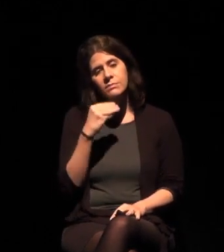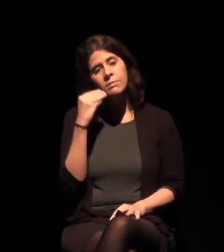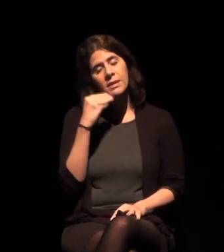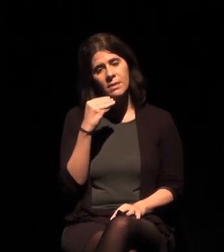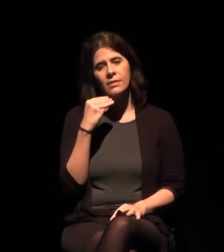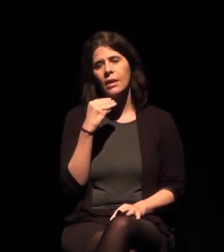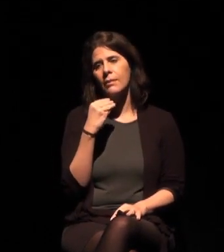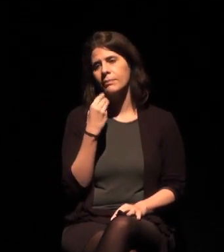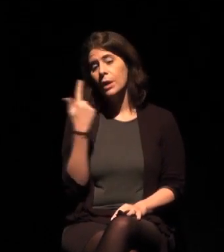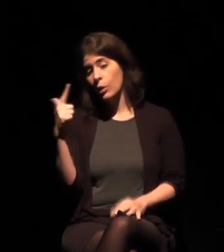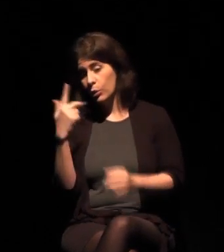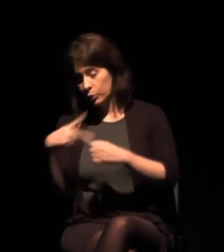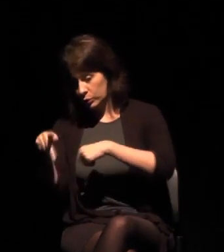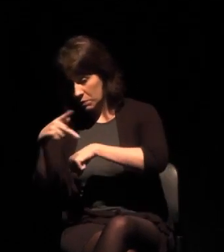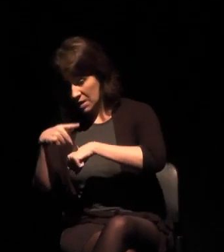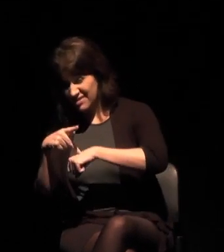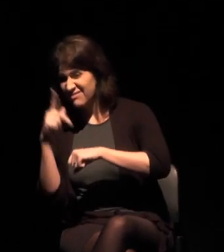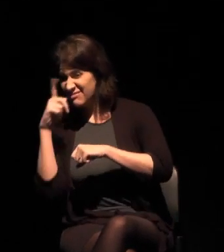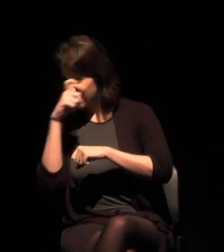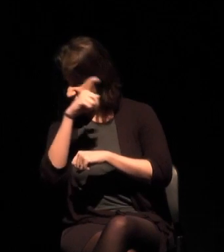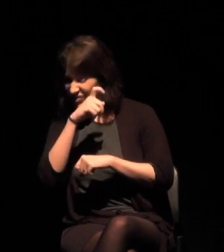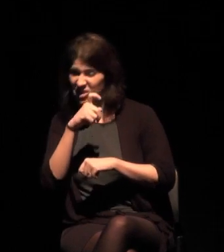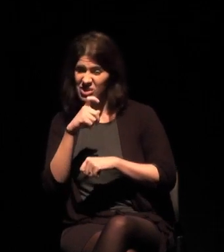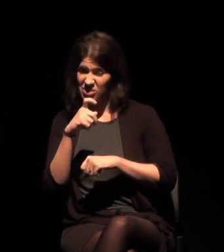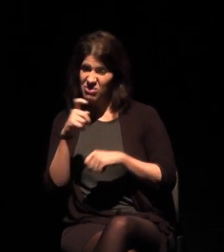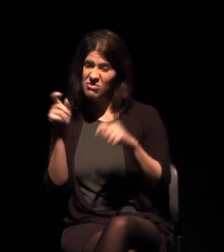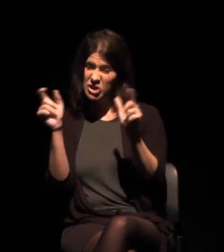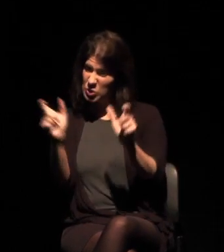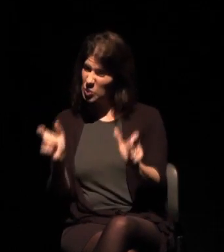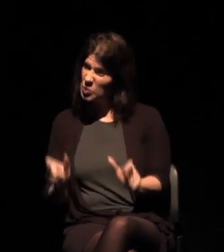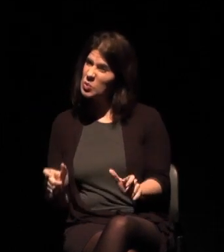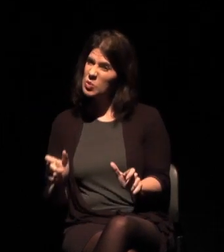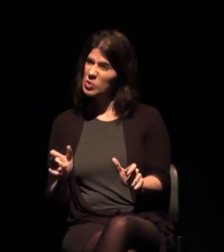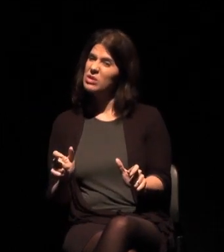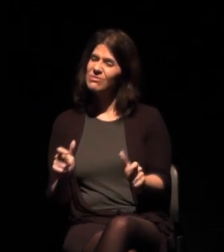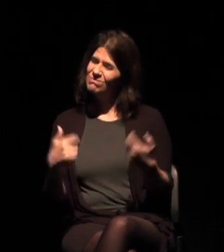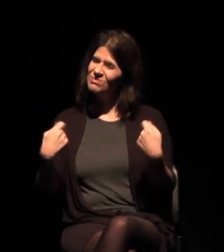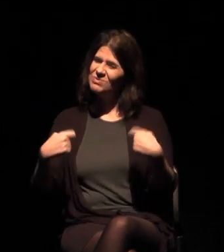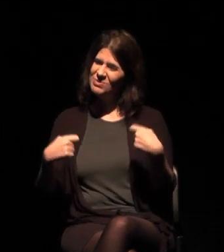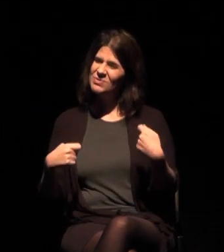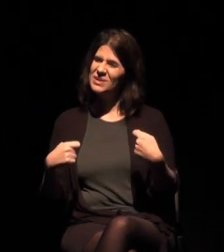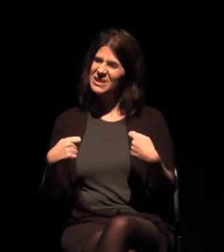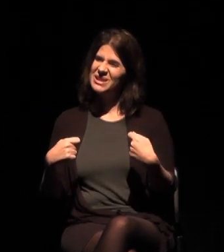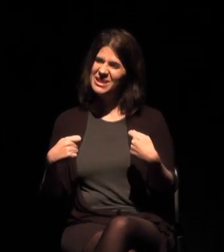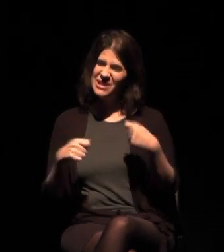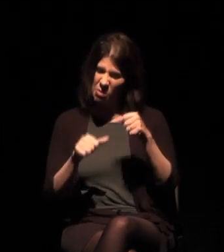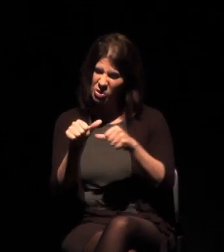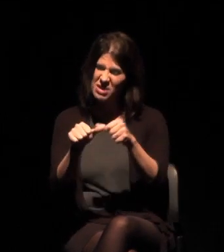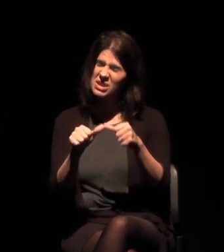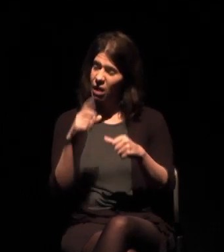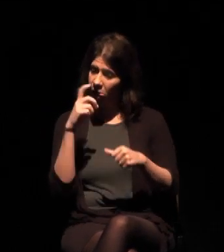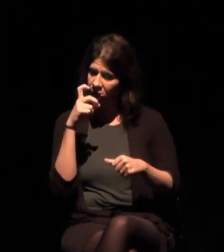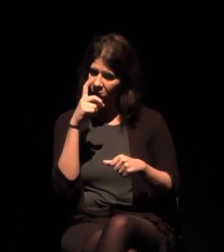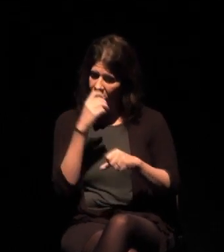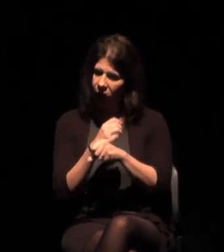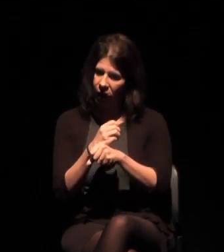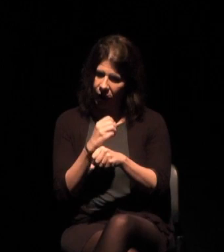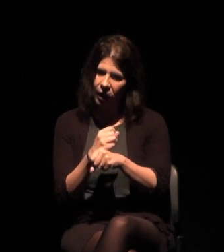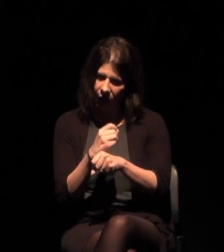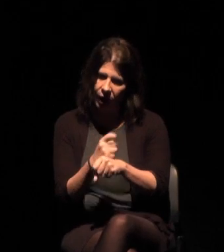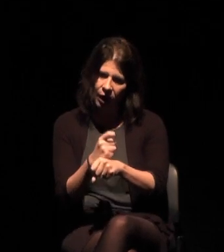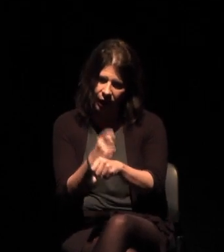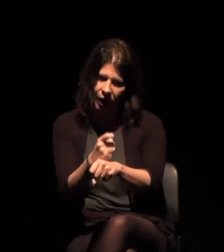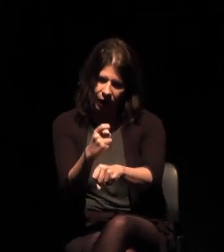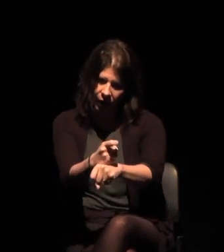noutros países onde as estruturações destas transformações são já muito mais duras que não